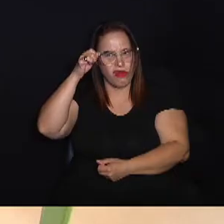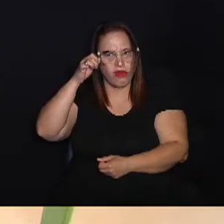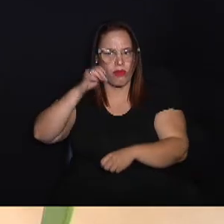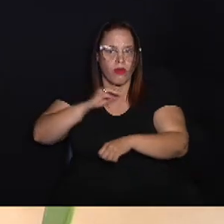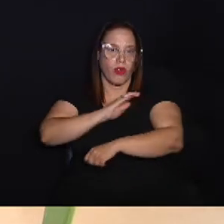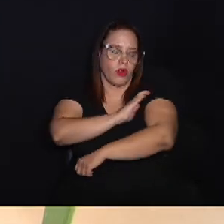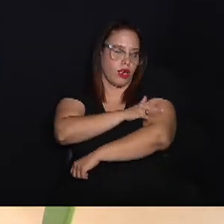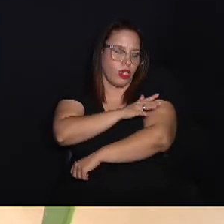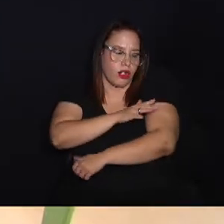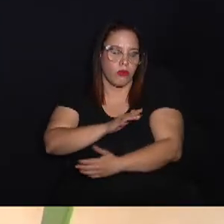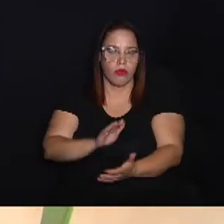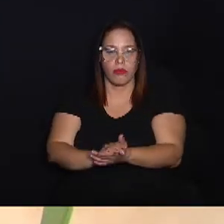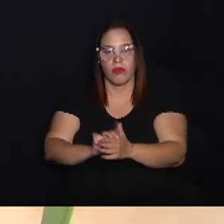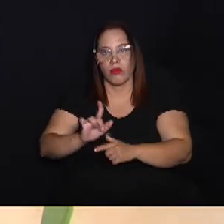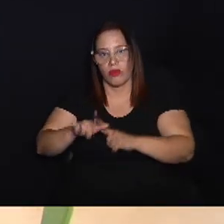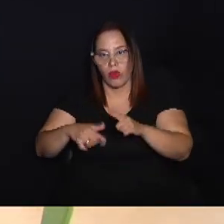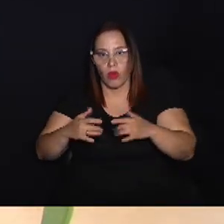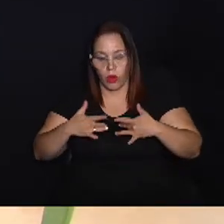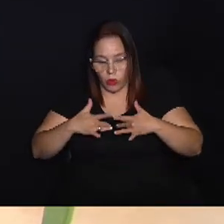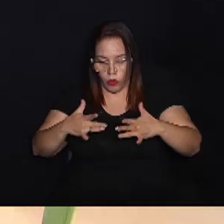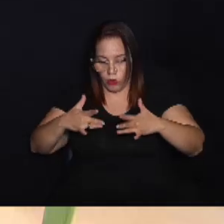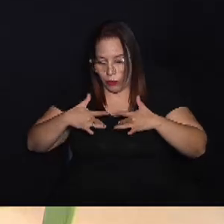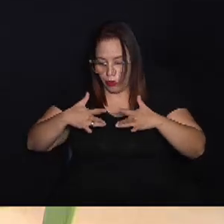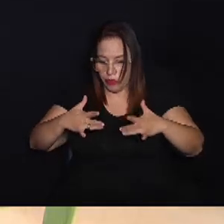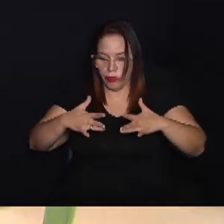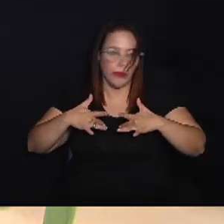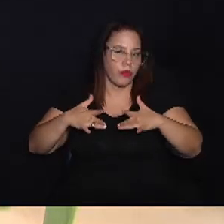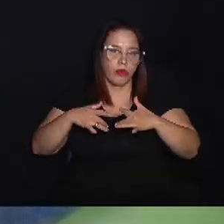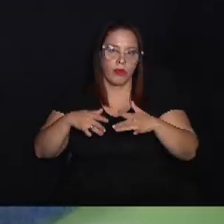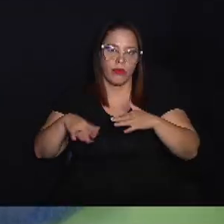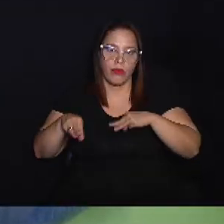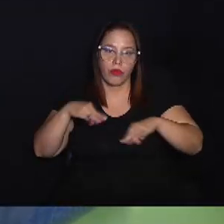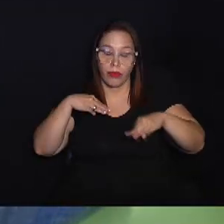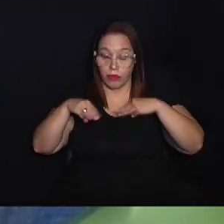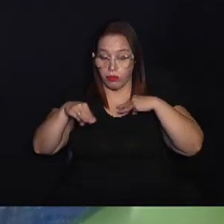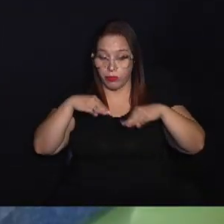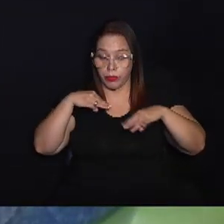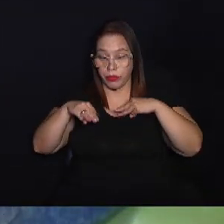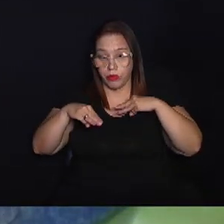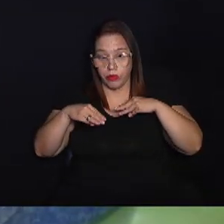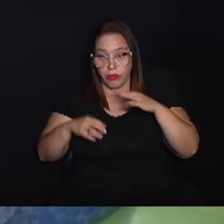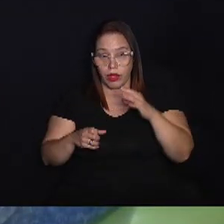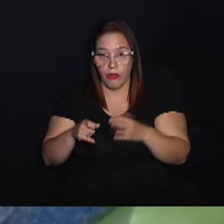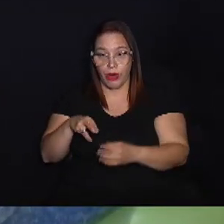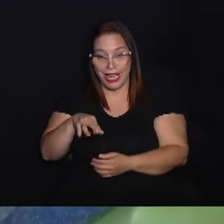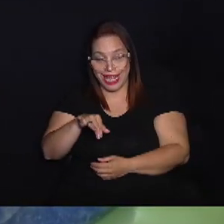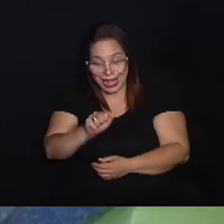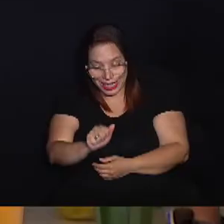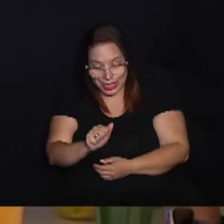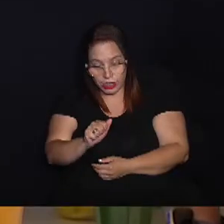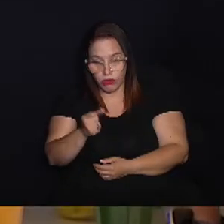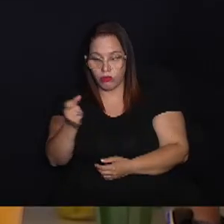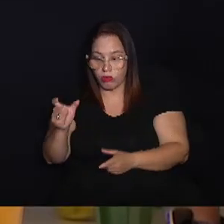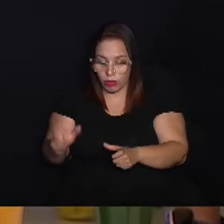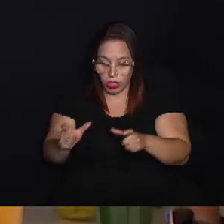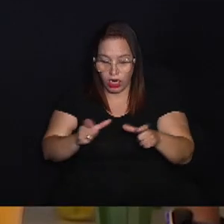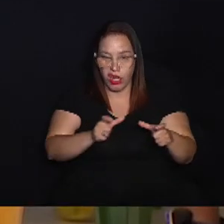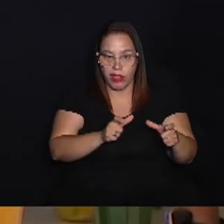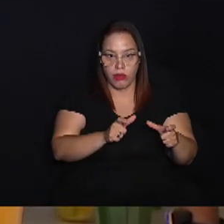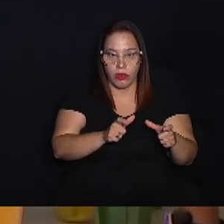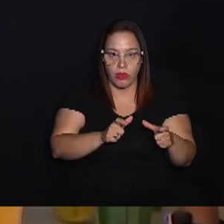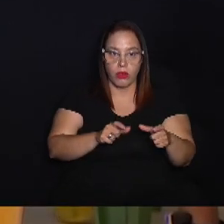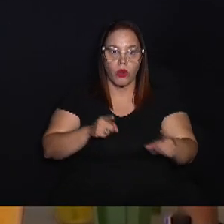racismo. Além da doação de um conjunto de instrumentos musicais de origem africana para cada turma, com